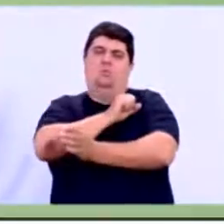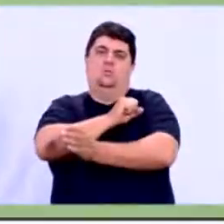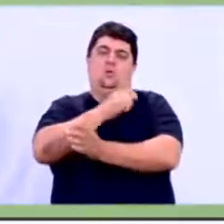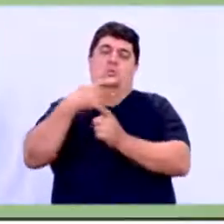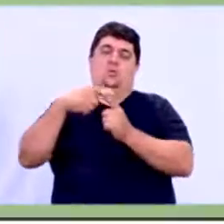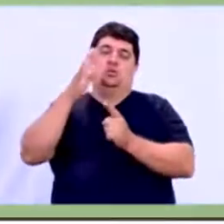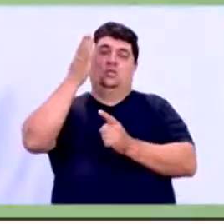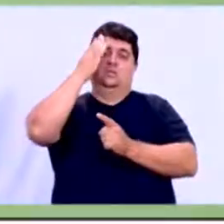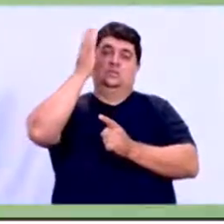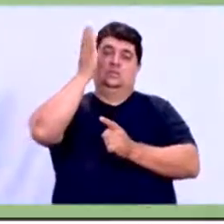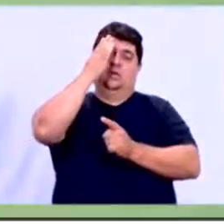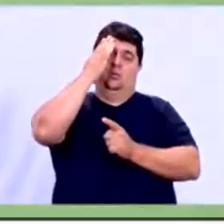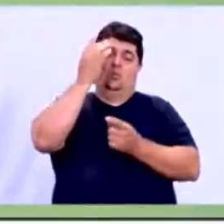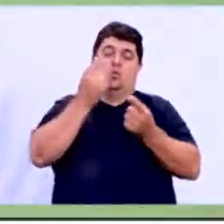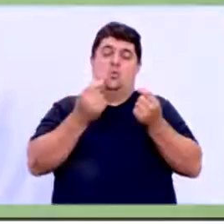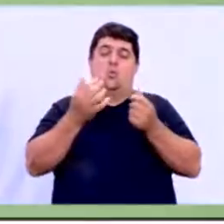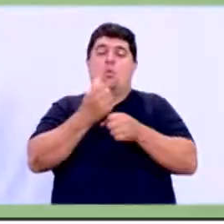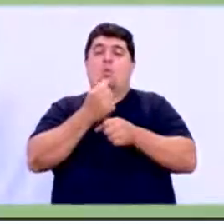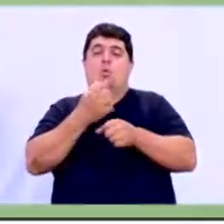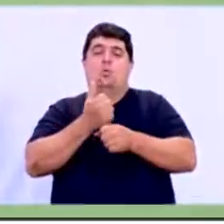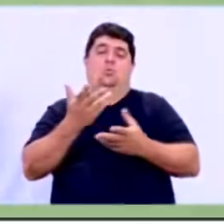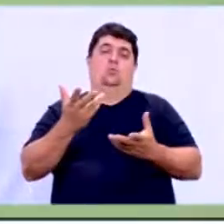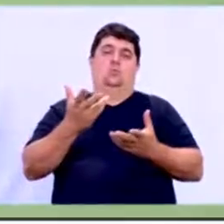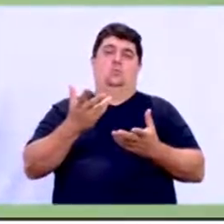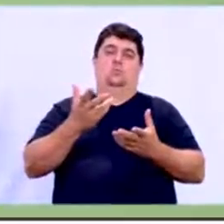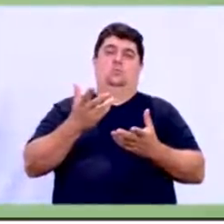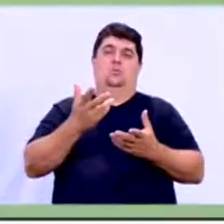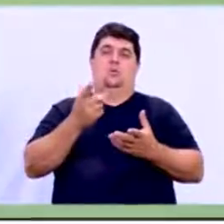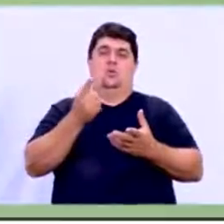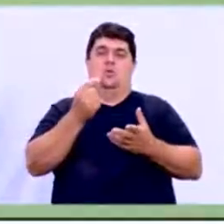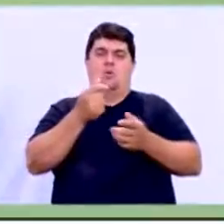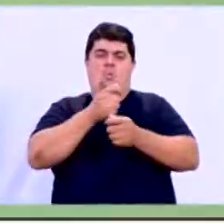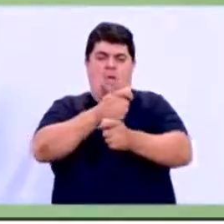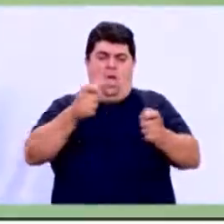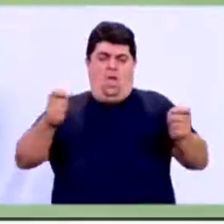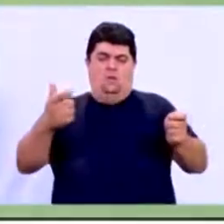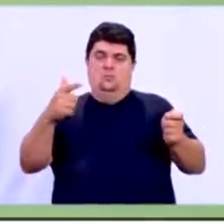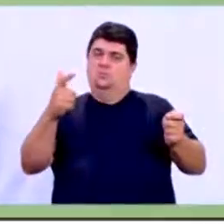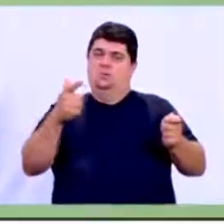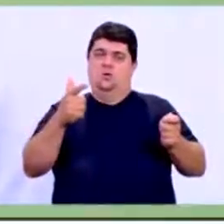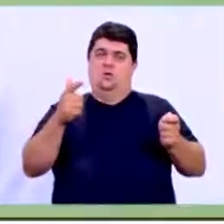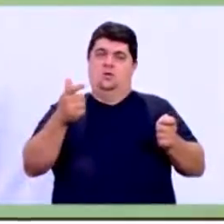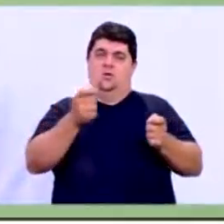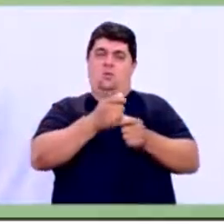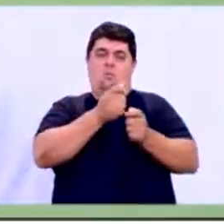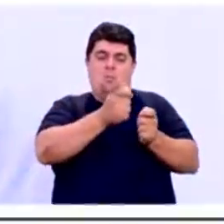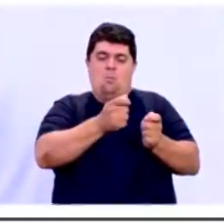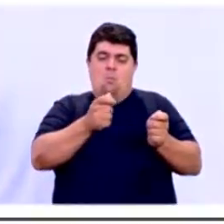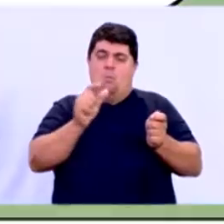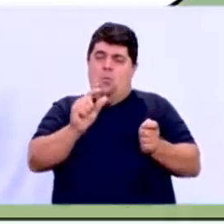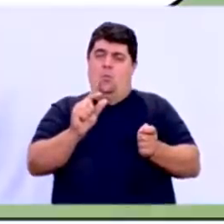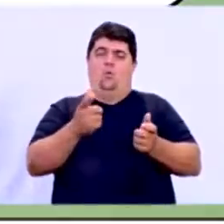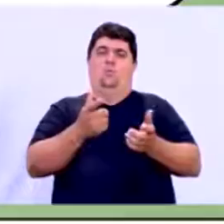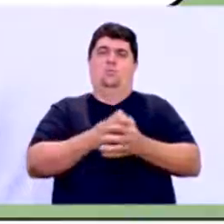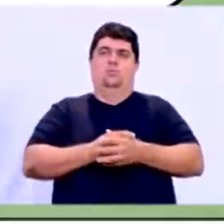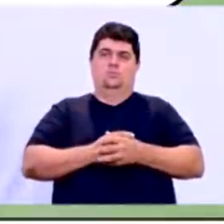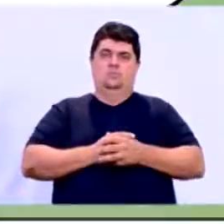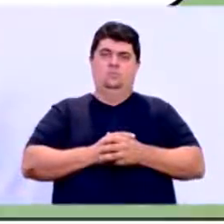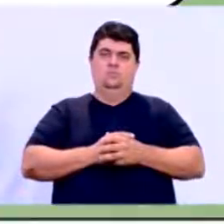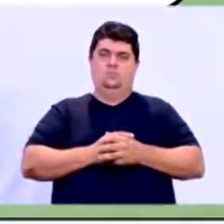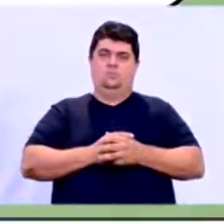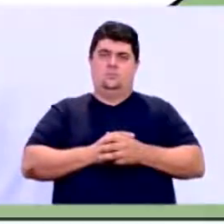utilizar esses recursos, né? De forma que a gente não há nenhum desperdício de recursos, ok?